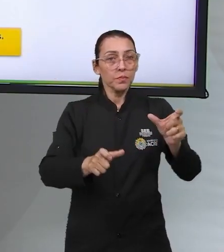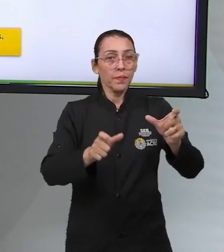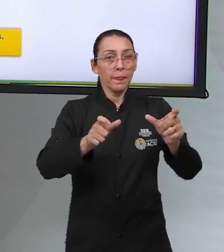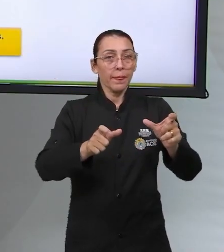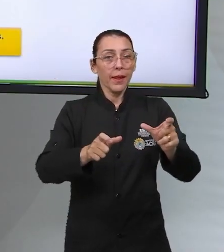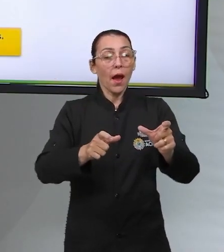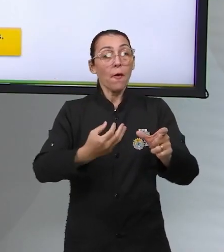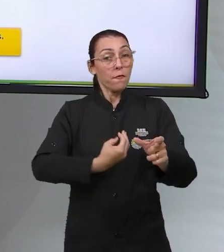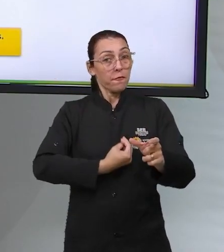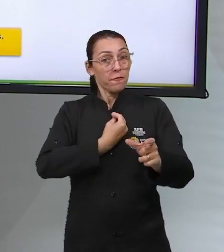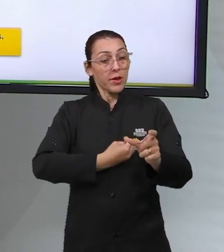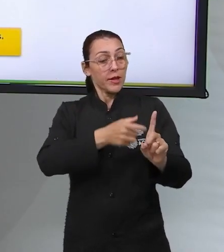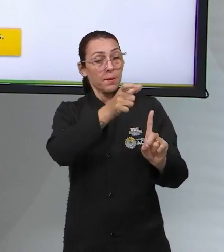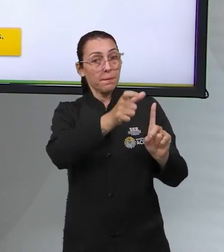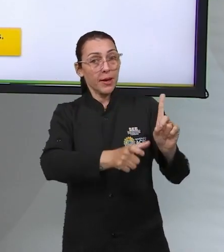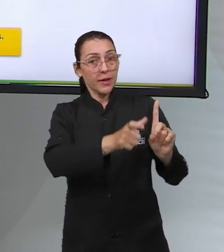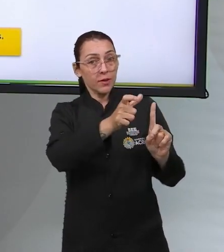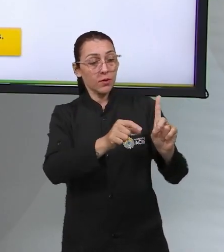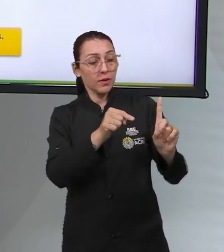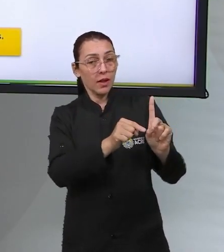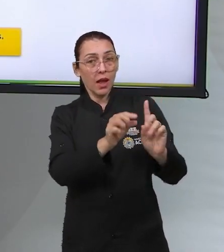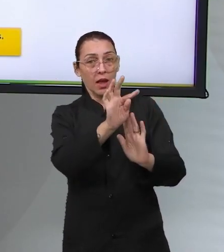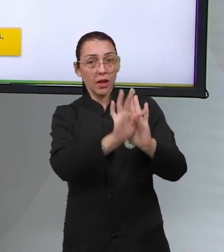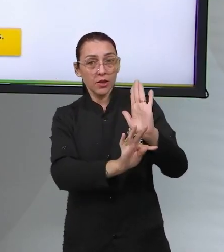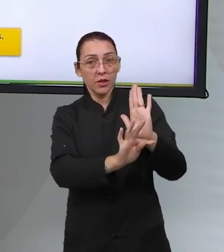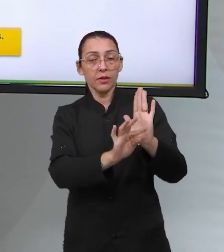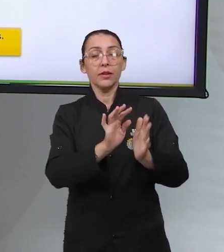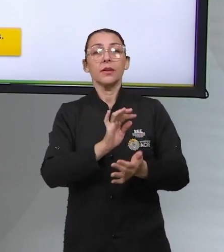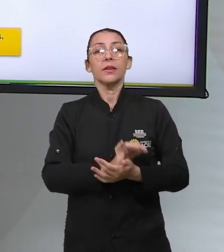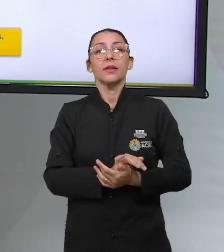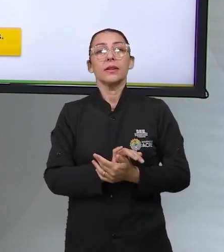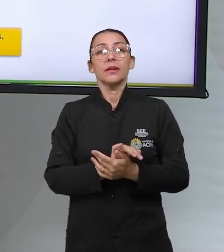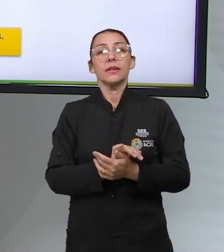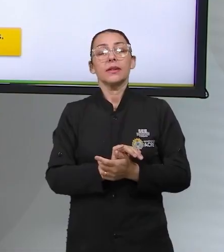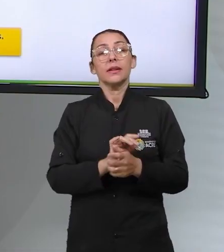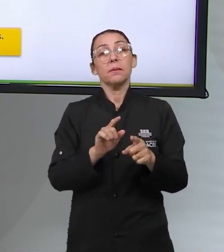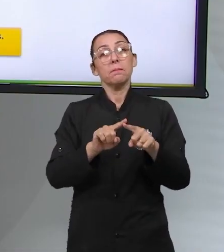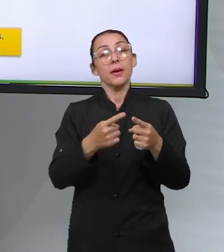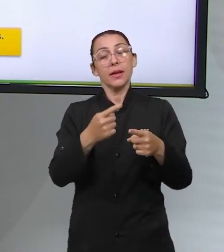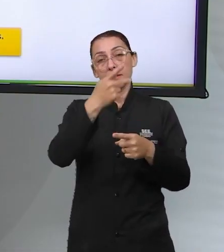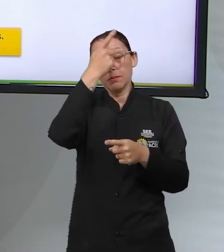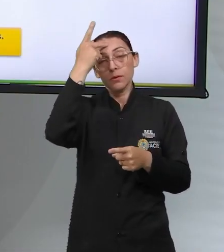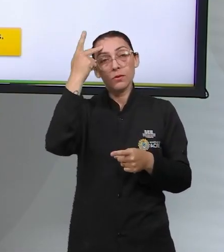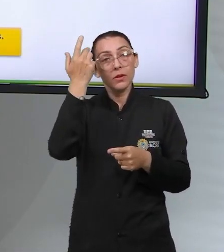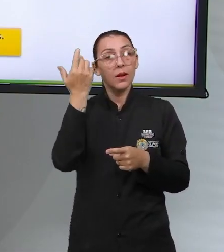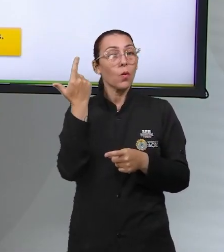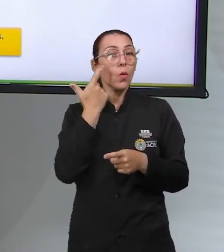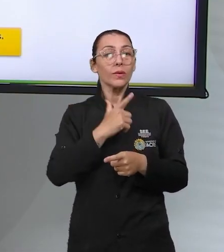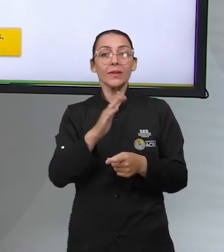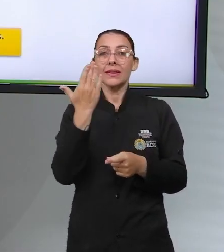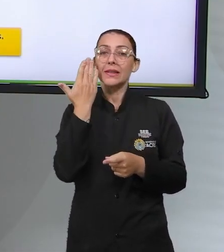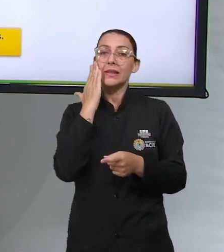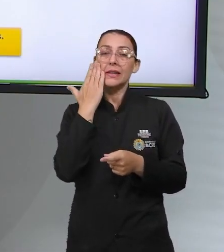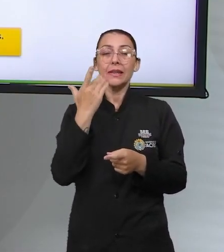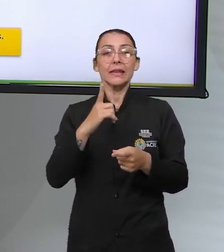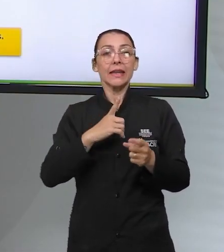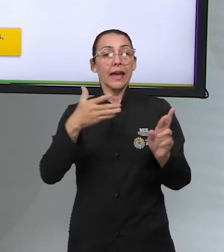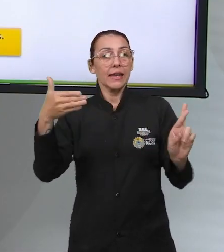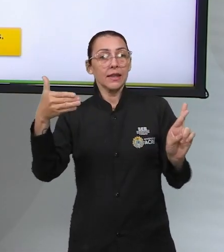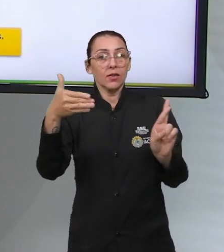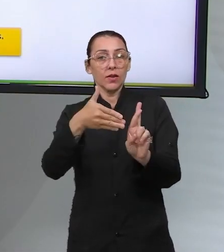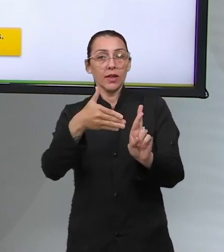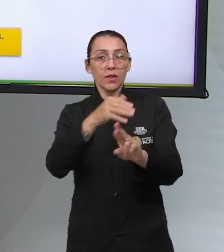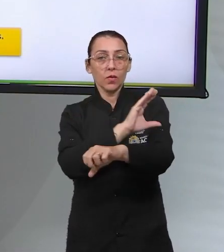dando vida àquele texto. Enfim, nem todas as pessoas, elas possuem as